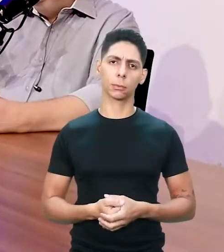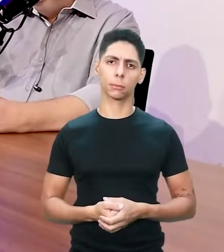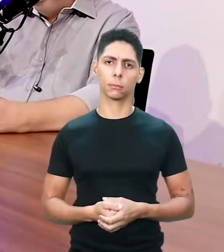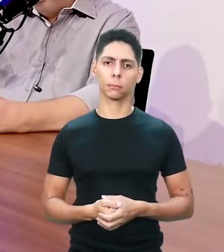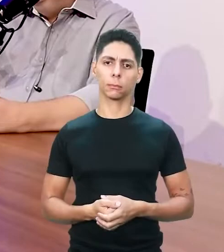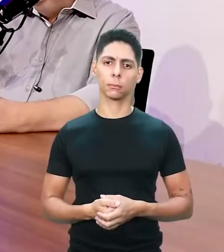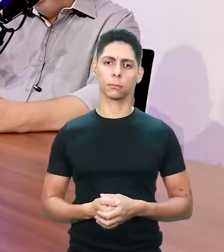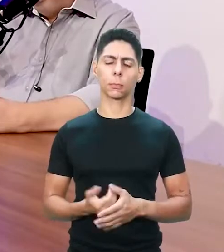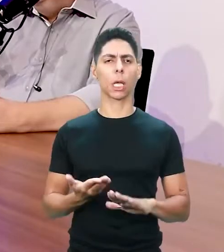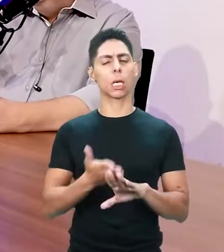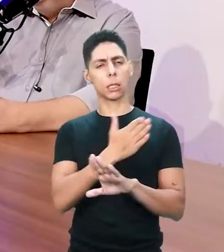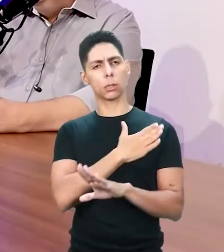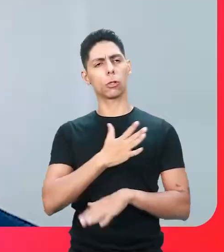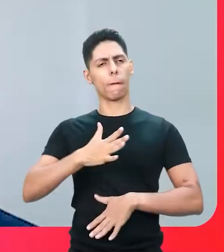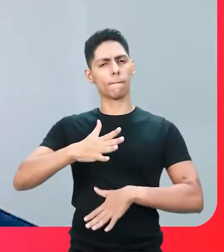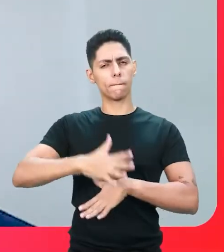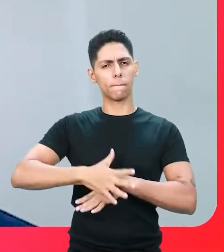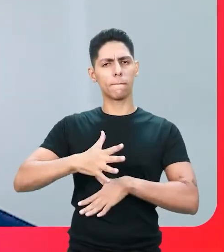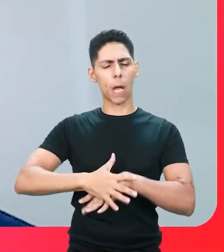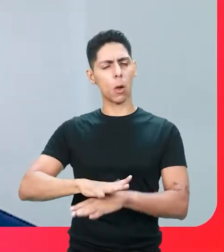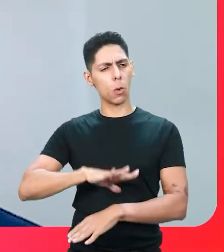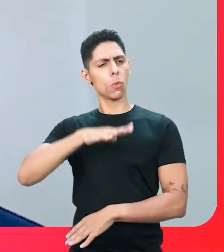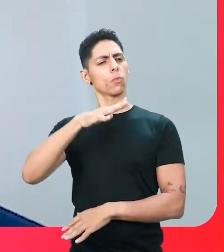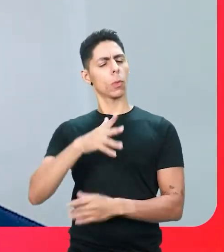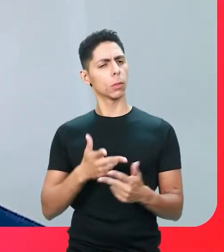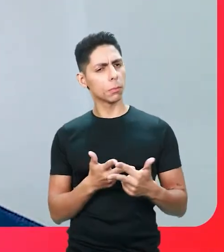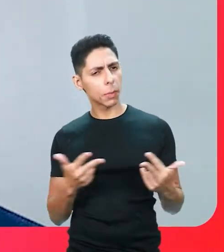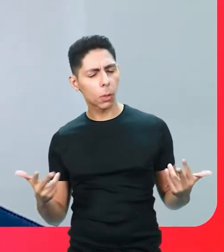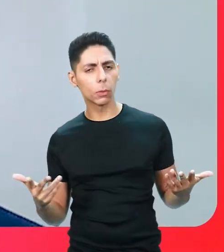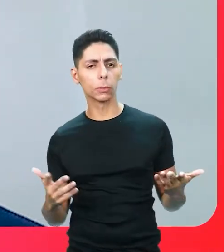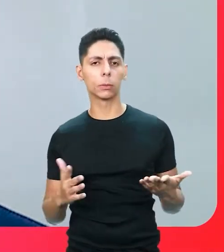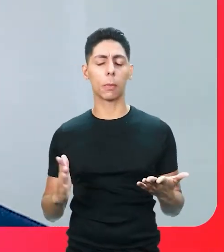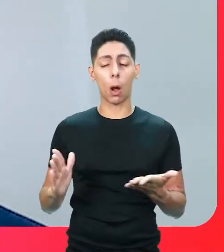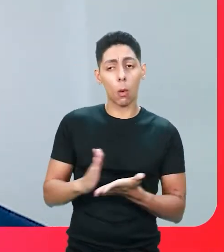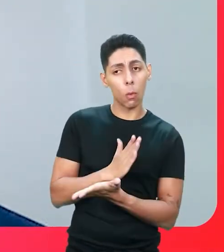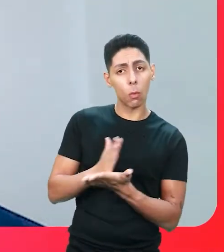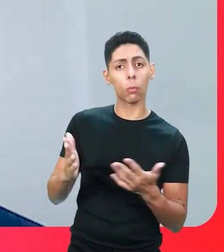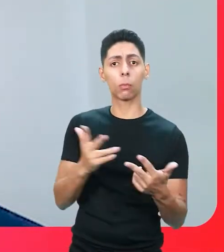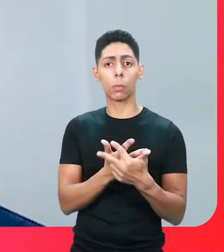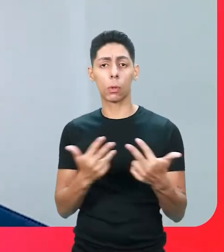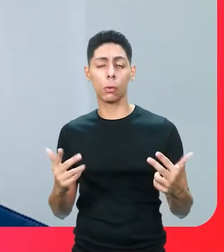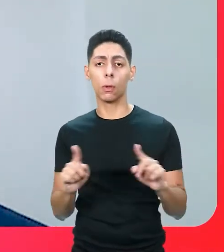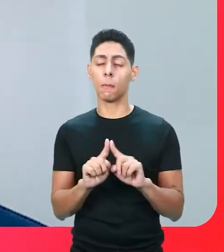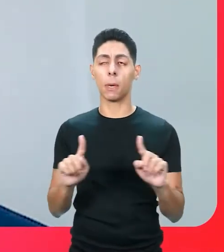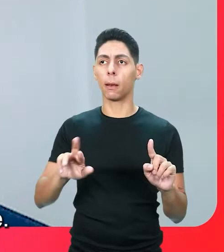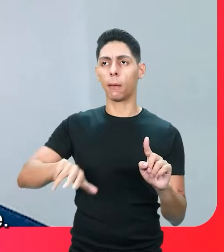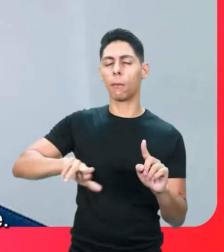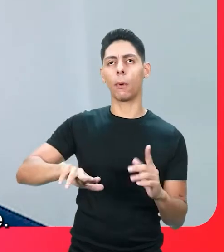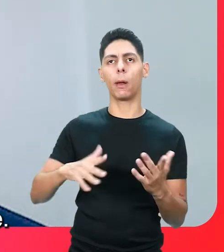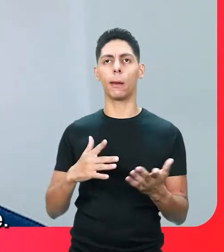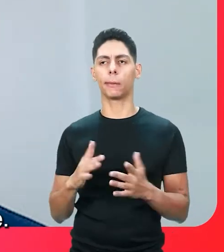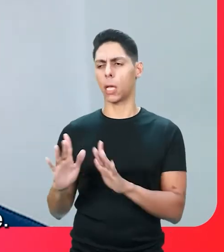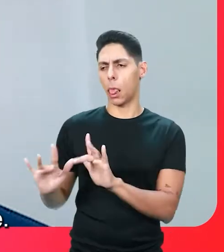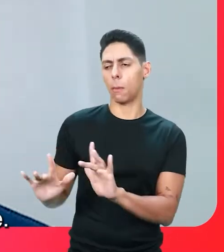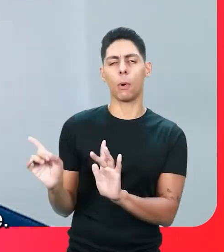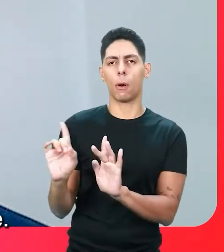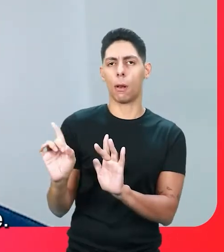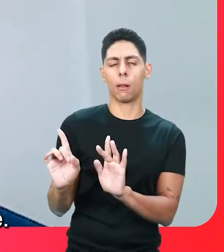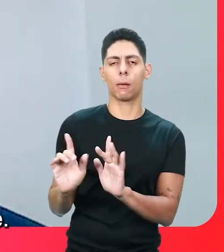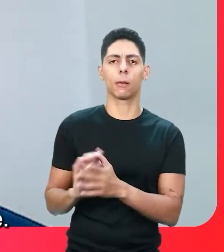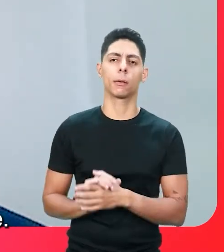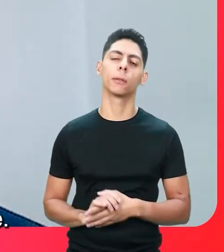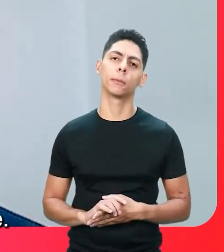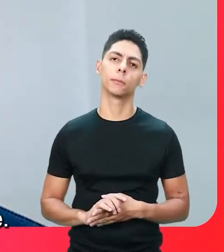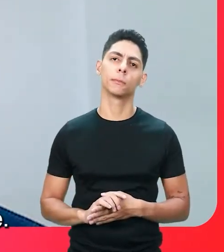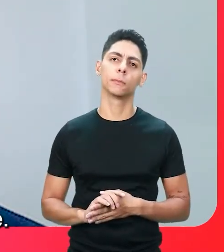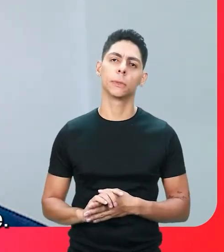uma determinação para outras coisas, com exceção de conquistar, né, namoradas,